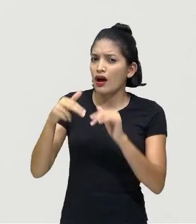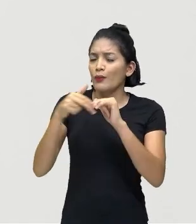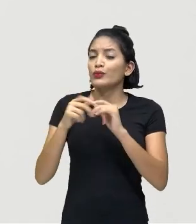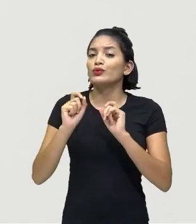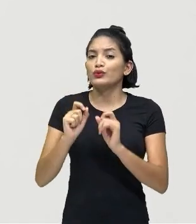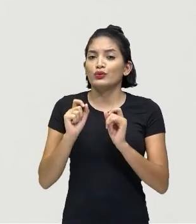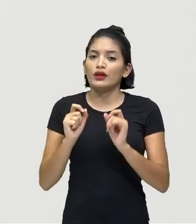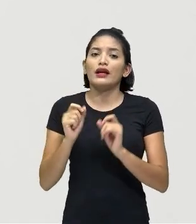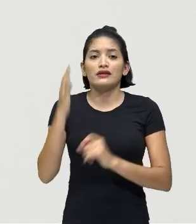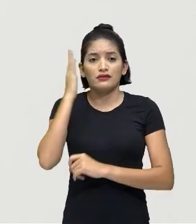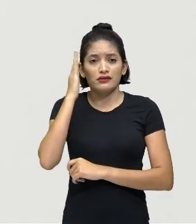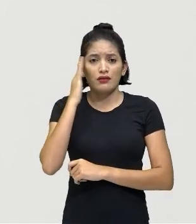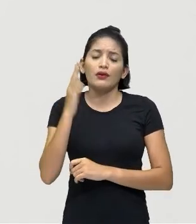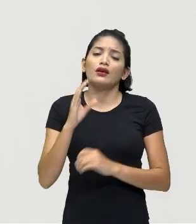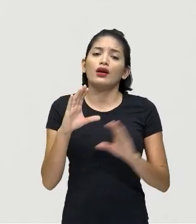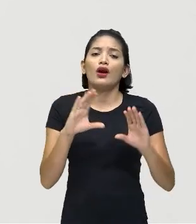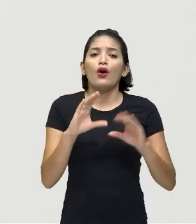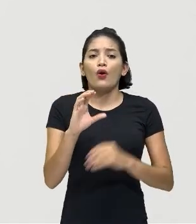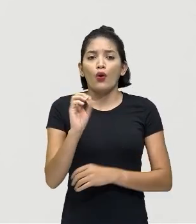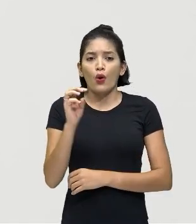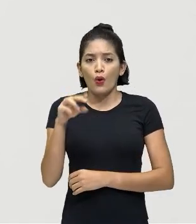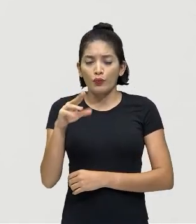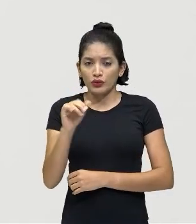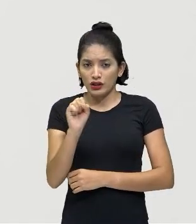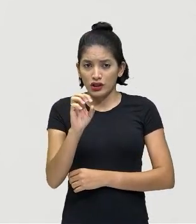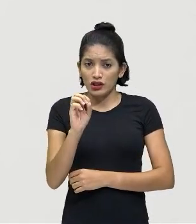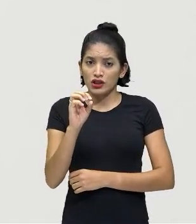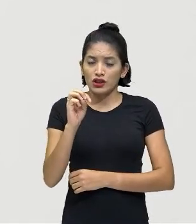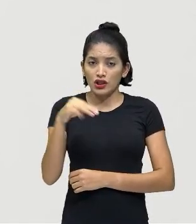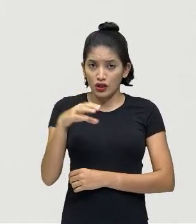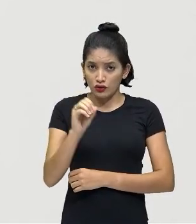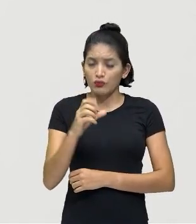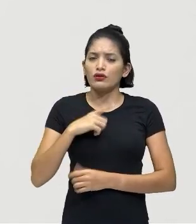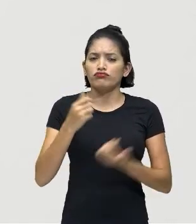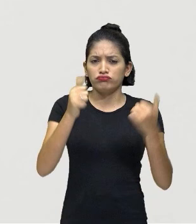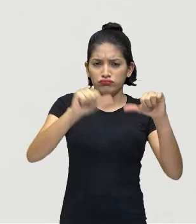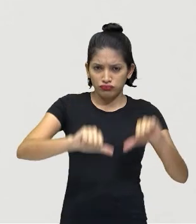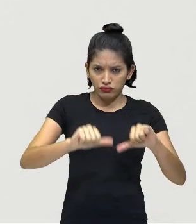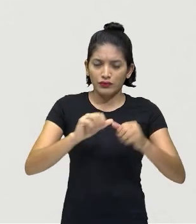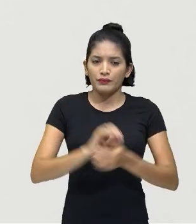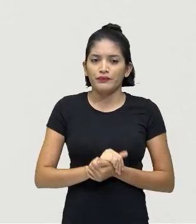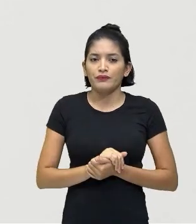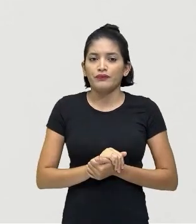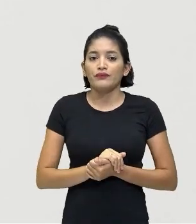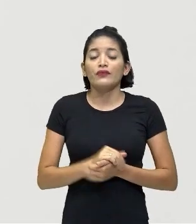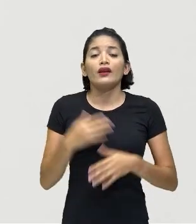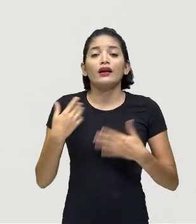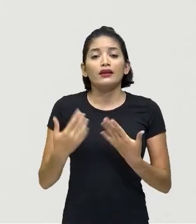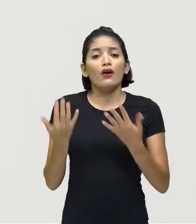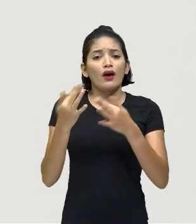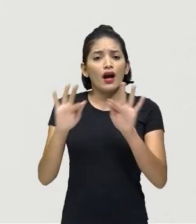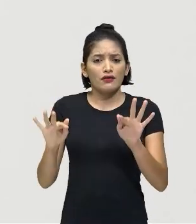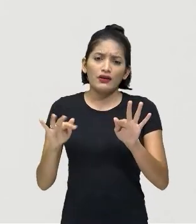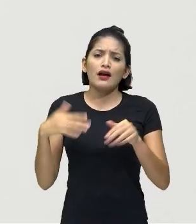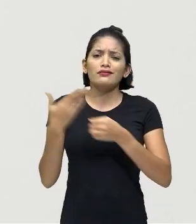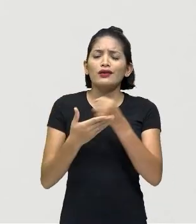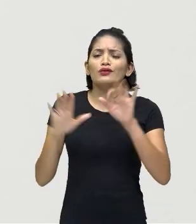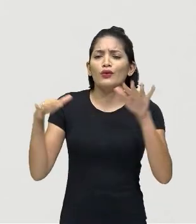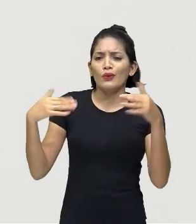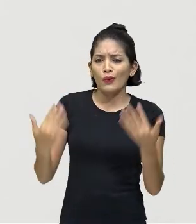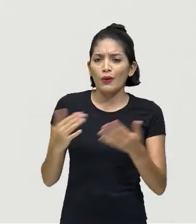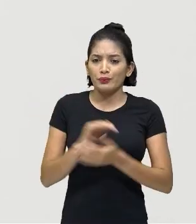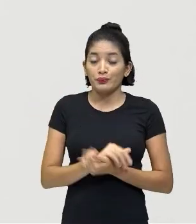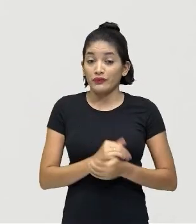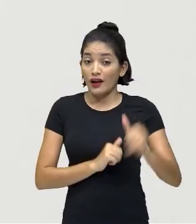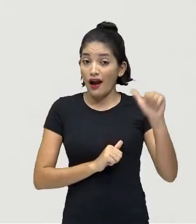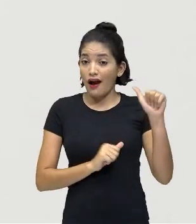esperar que o comunismo tenha suas derrotas por lá. A afirmação do estudante, historiador, baseava-se na ideia de que a alternativa A, gente,